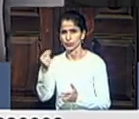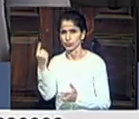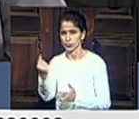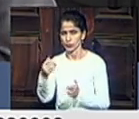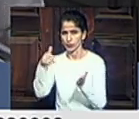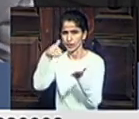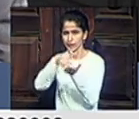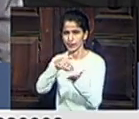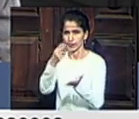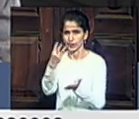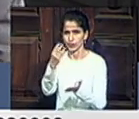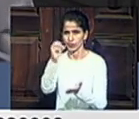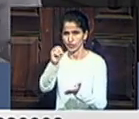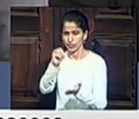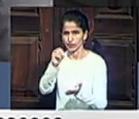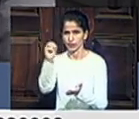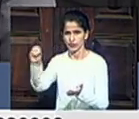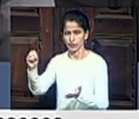km, de